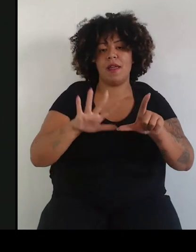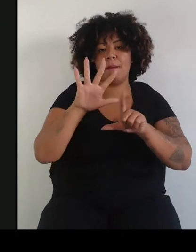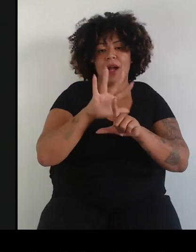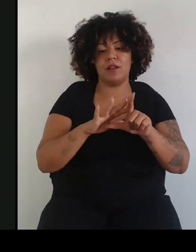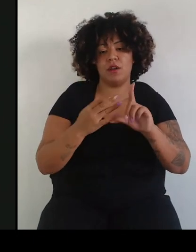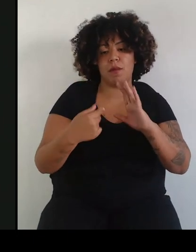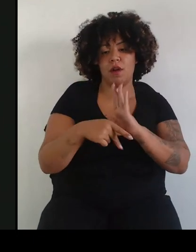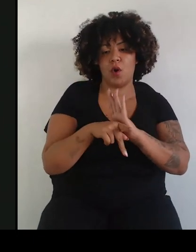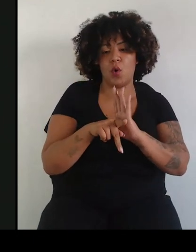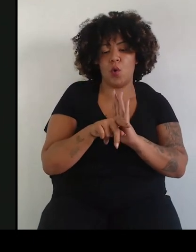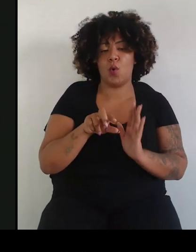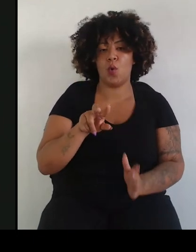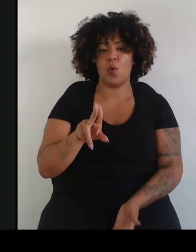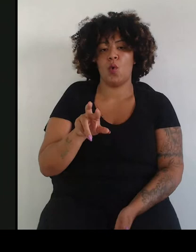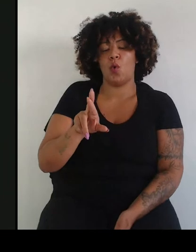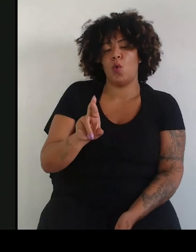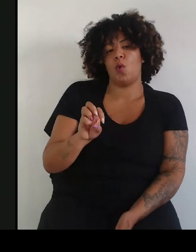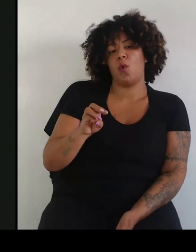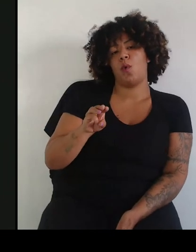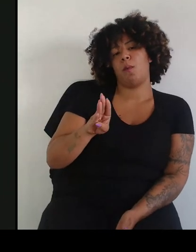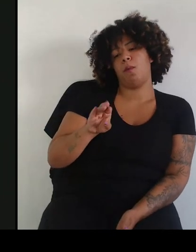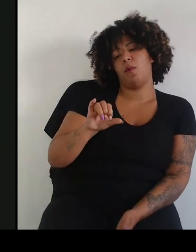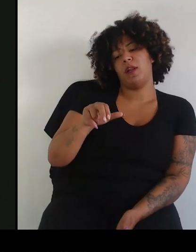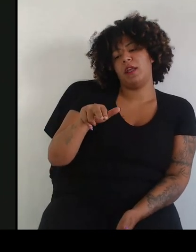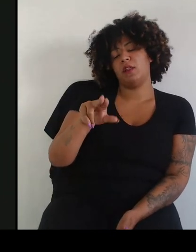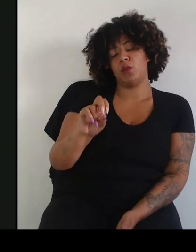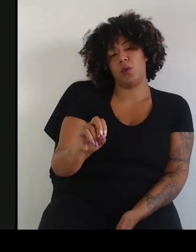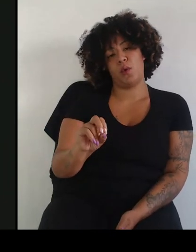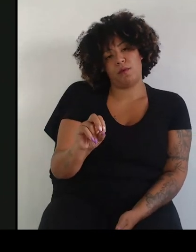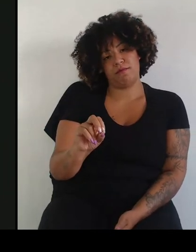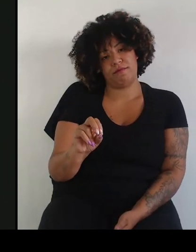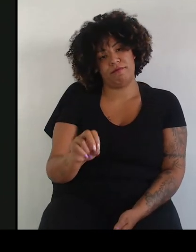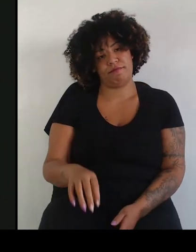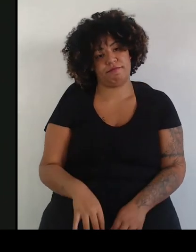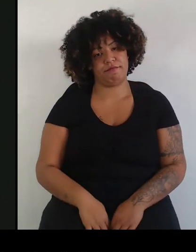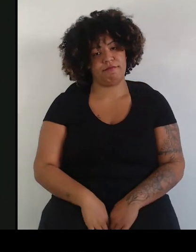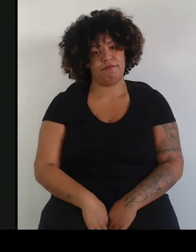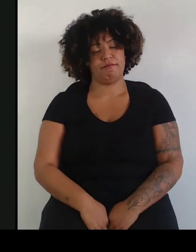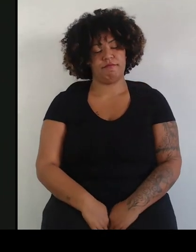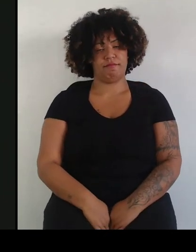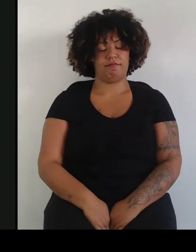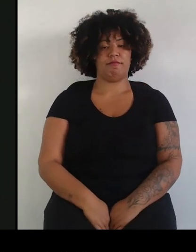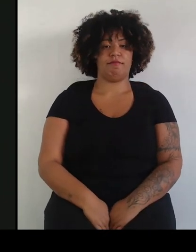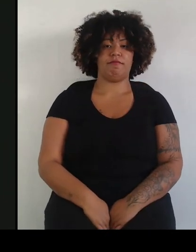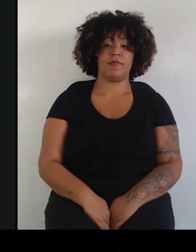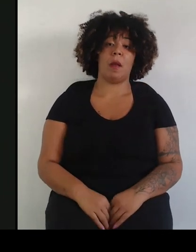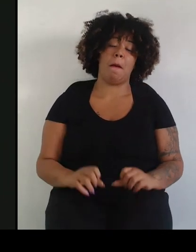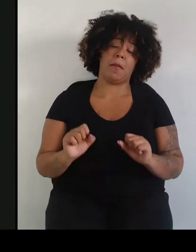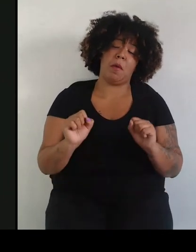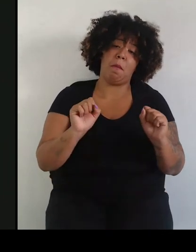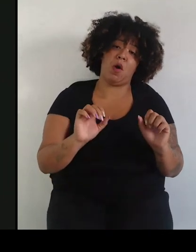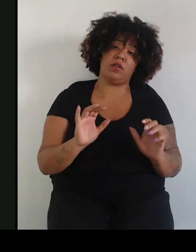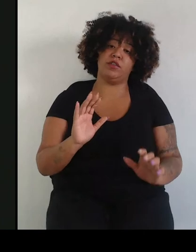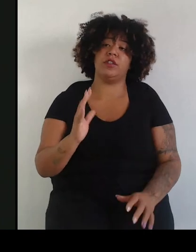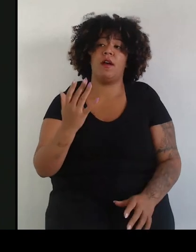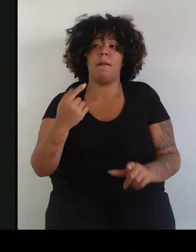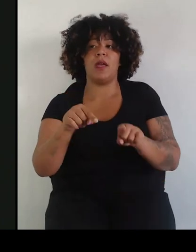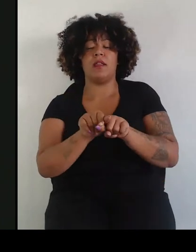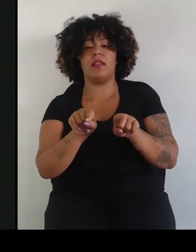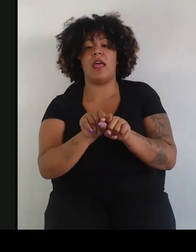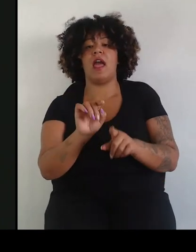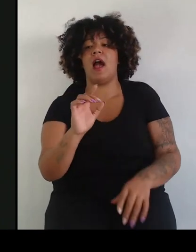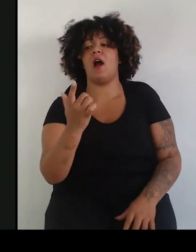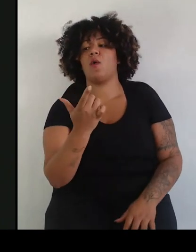o senhor de Pisa que na divisa Divina Comédia de Dante Alighieri aparece como monarca que